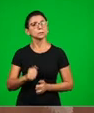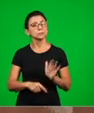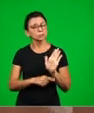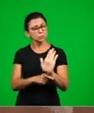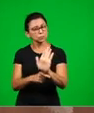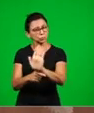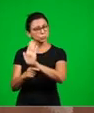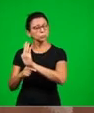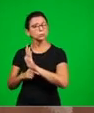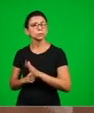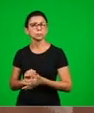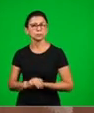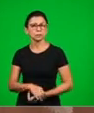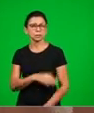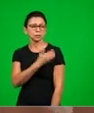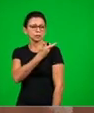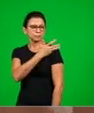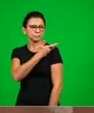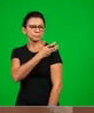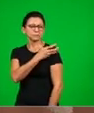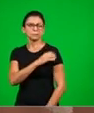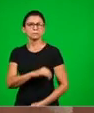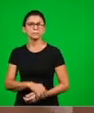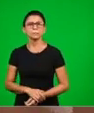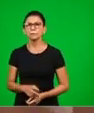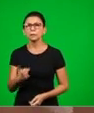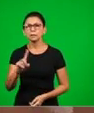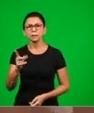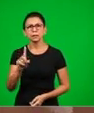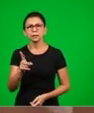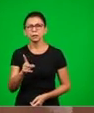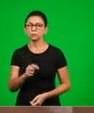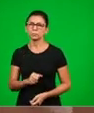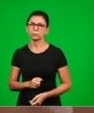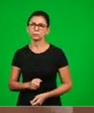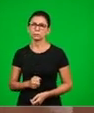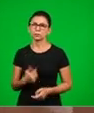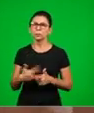não há discriminação, onde as pessoas fazem por amor ao Senhor. Isso que é fé.